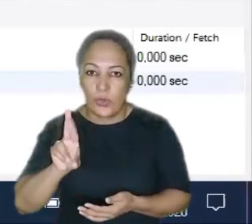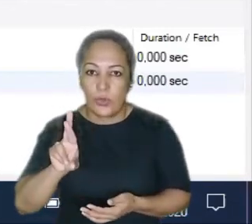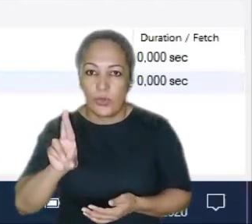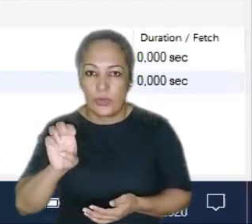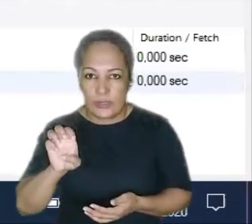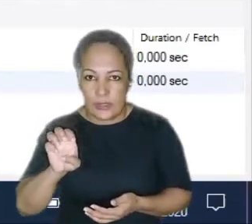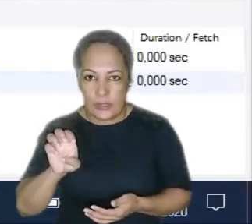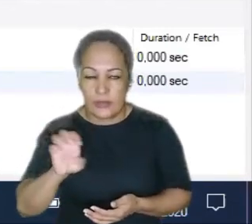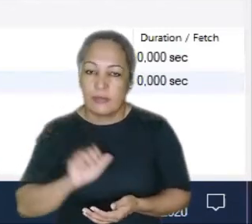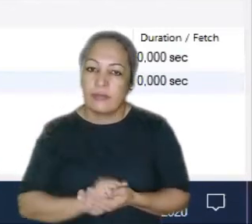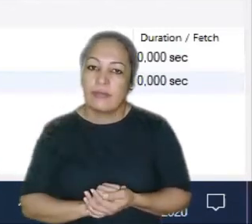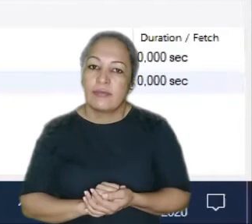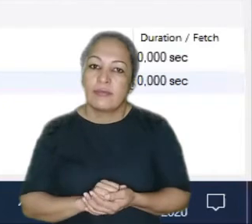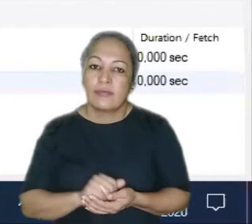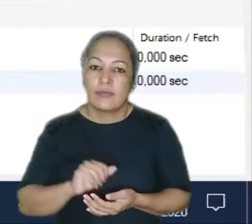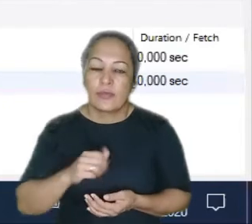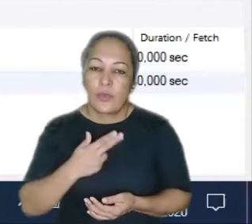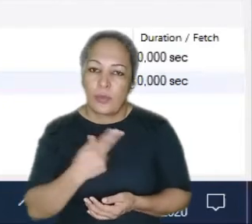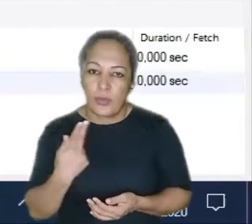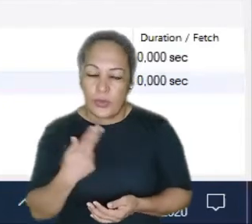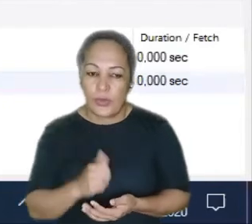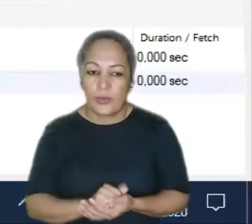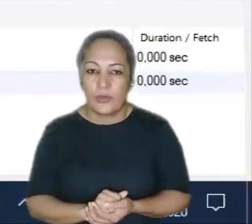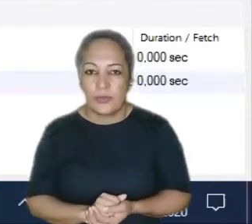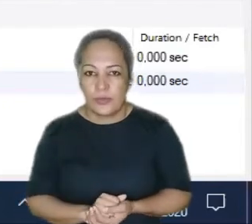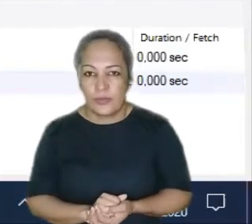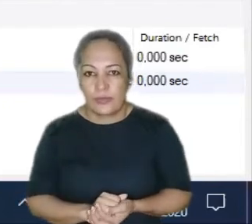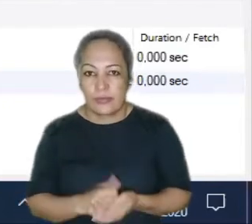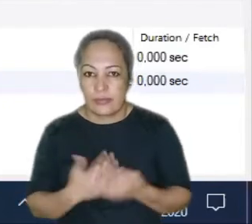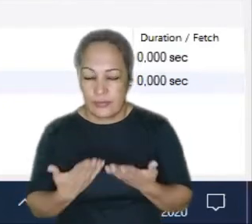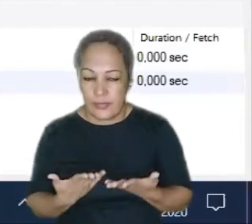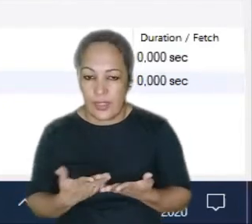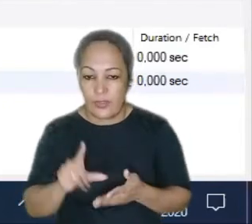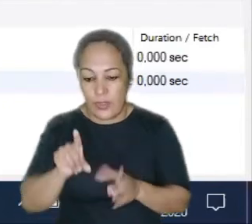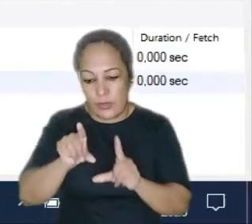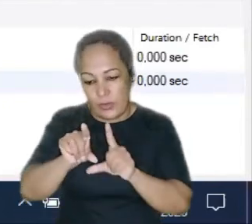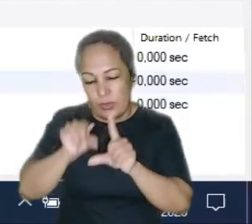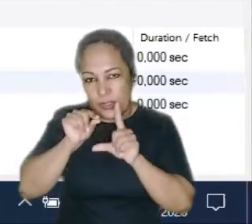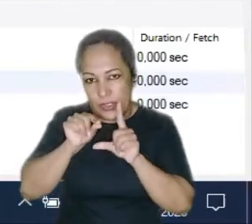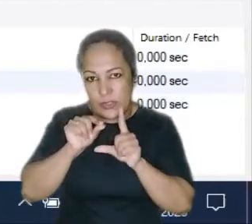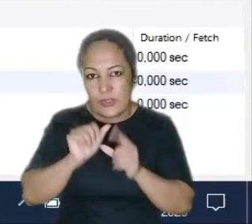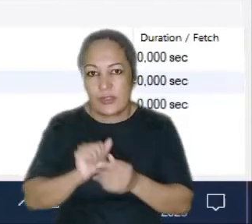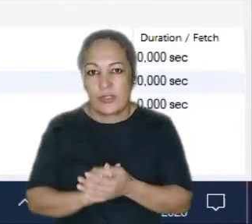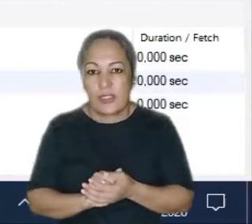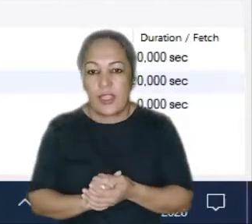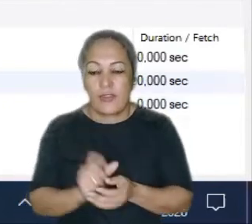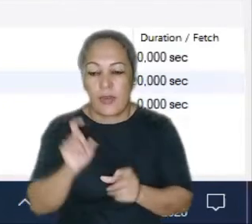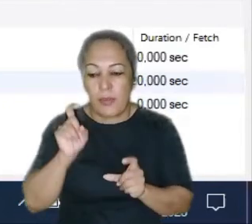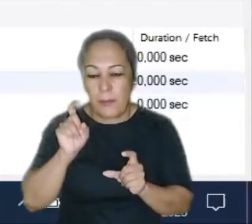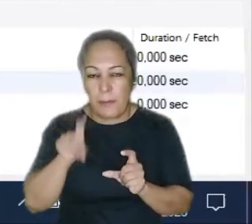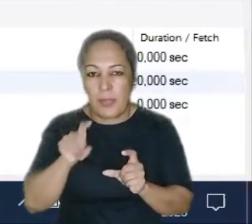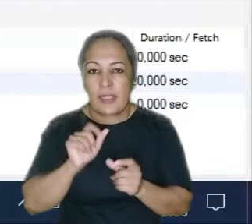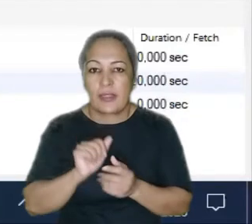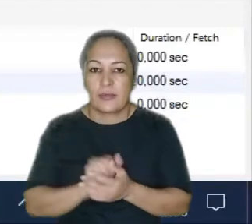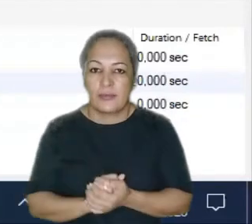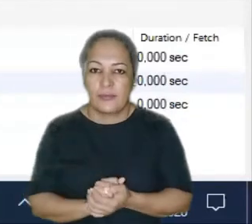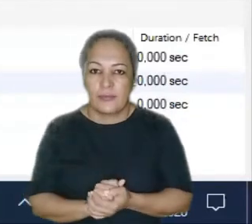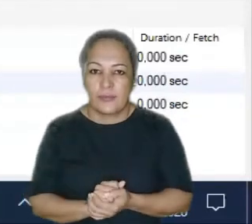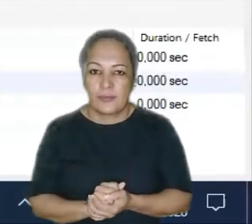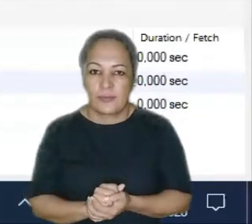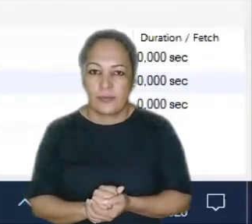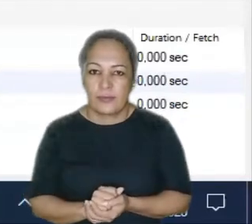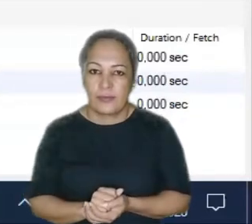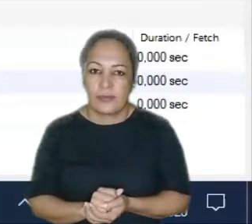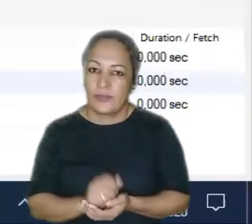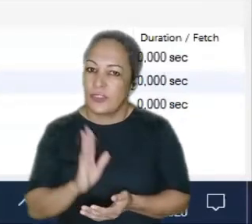Jackson, tá? Então, vamos selecionar aqui o comando, olha, e vamos apertar no raiozinho, ó. Pá! Ali já foi.